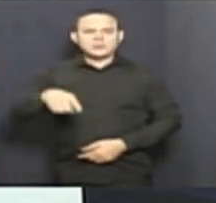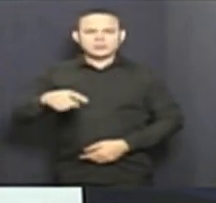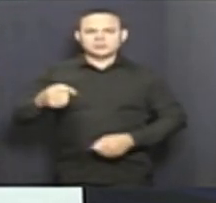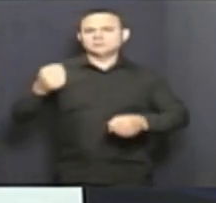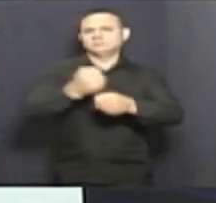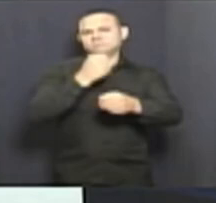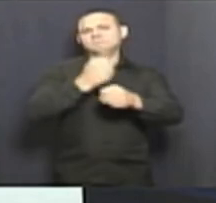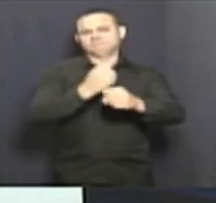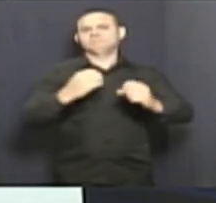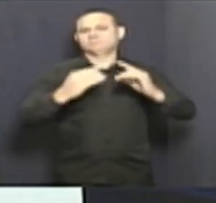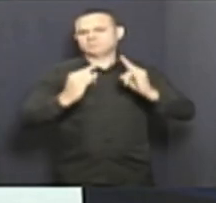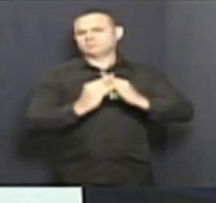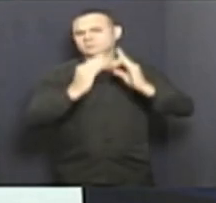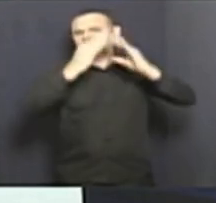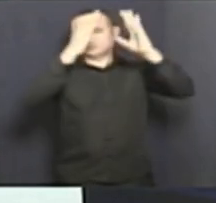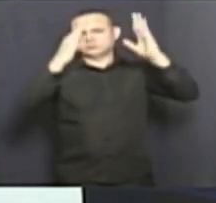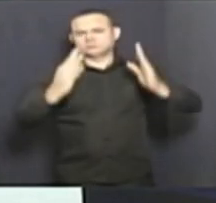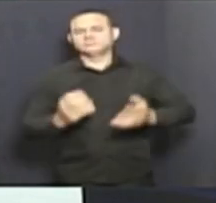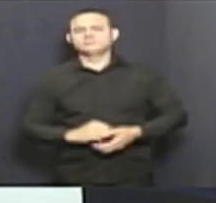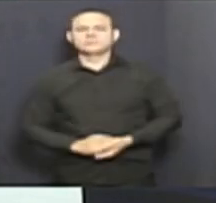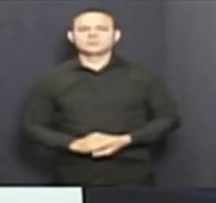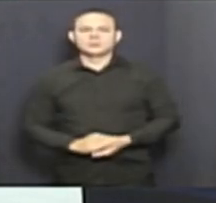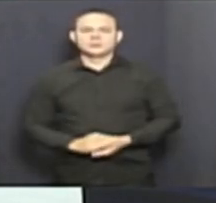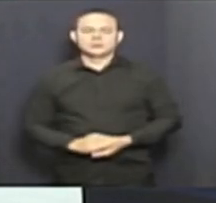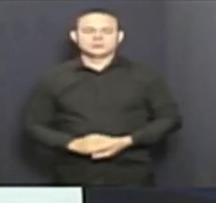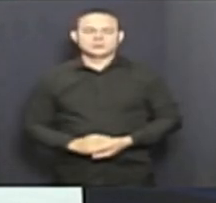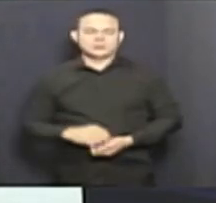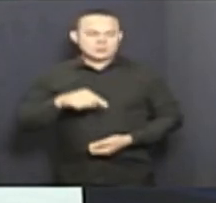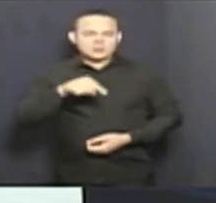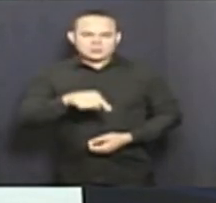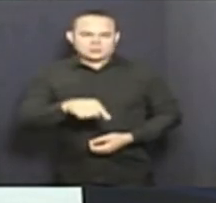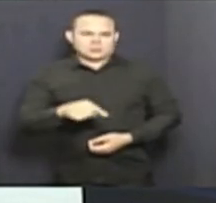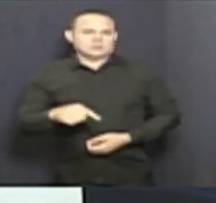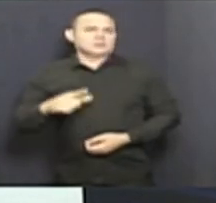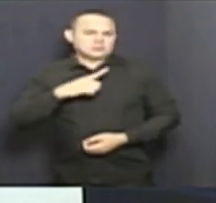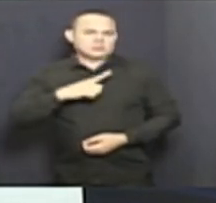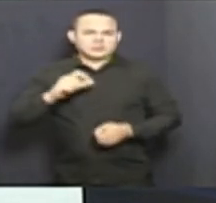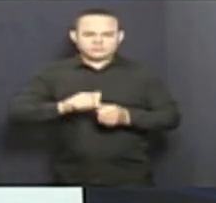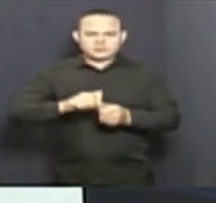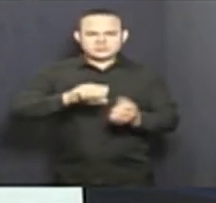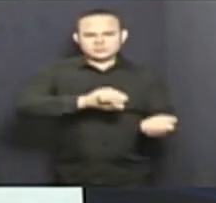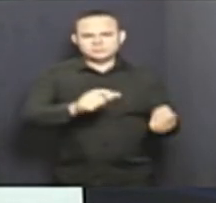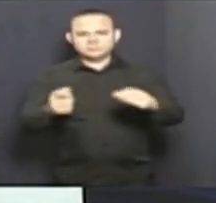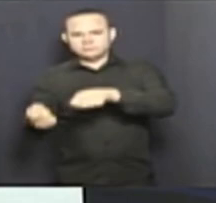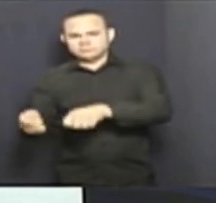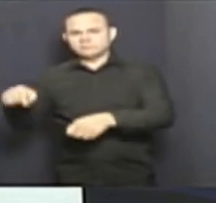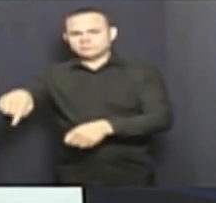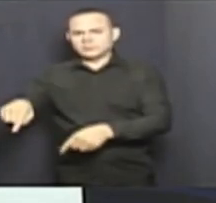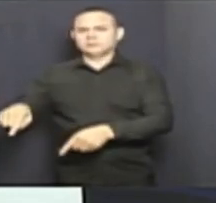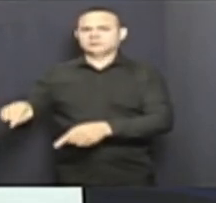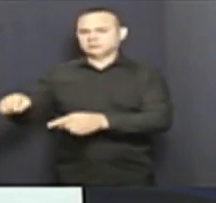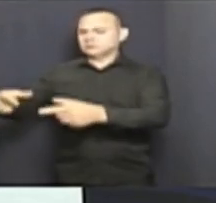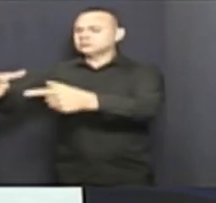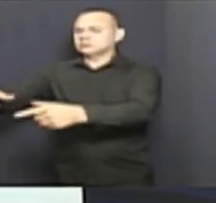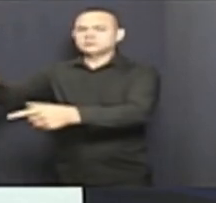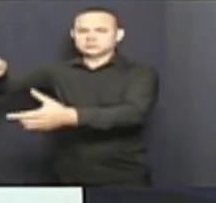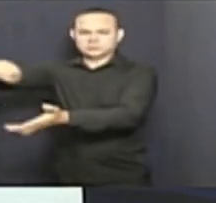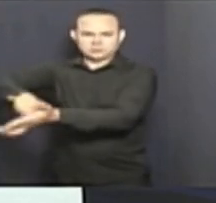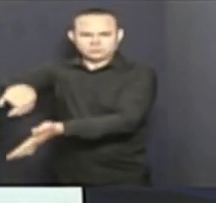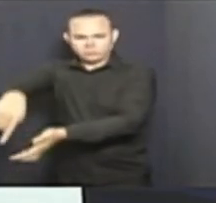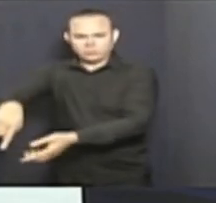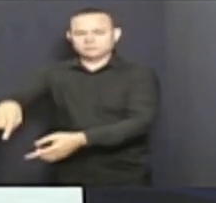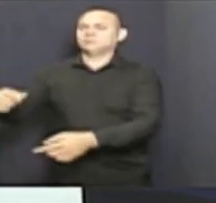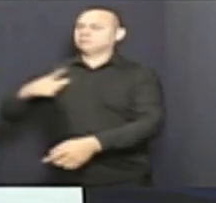civil é o da construção civil nós temos que está é é invertendo essa lógica e fazendo com que esse setor também possa estar recebendo apoio e